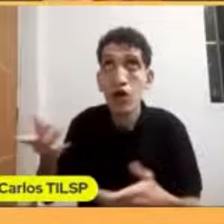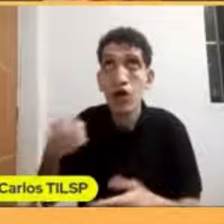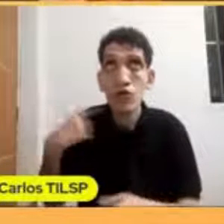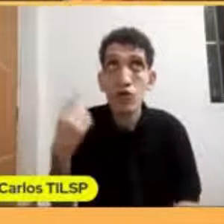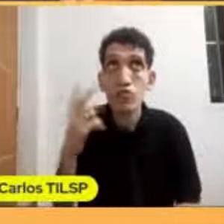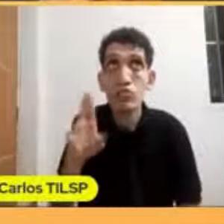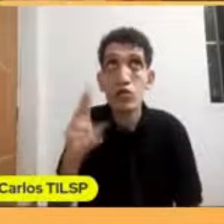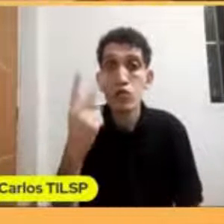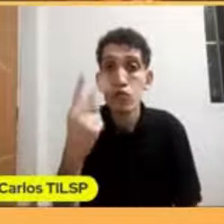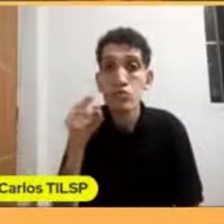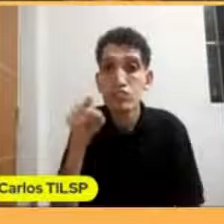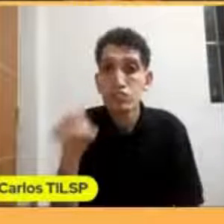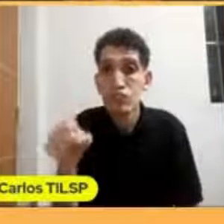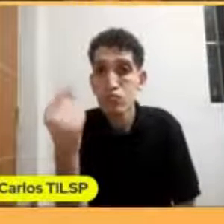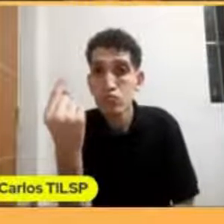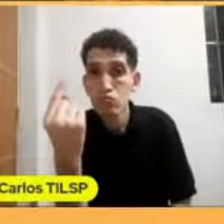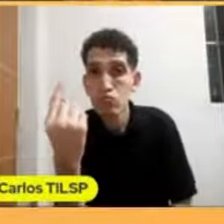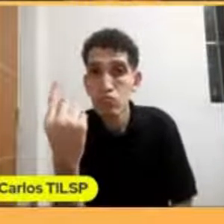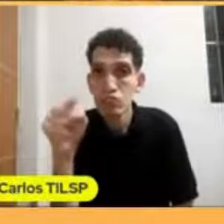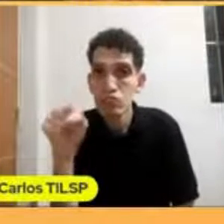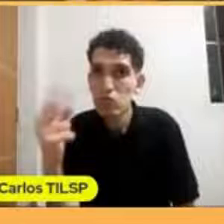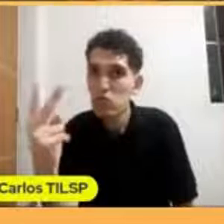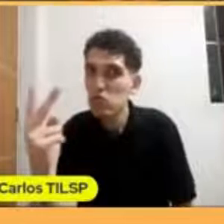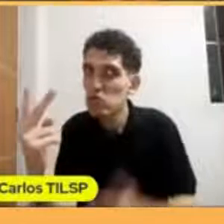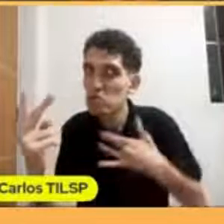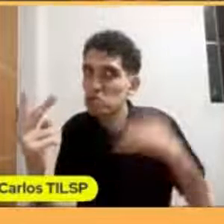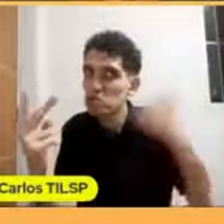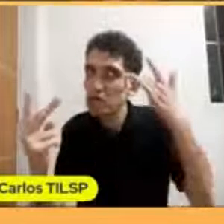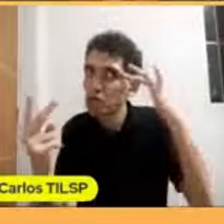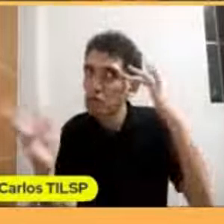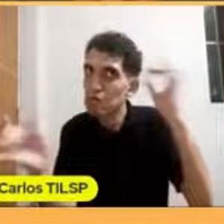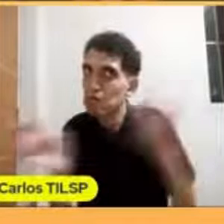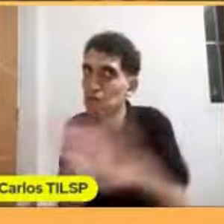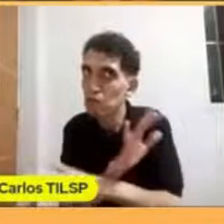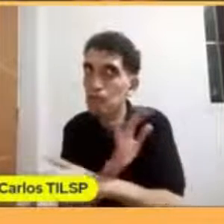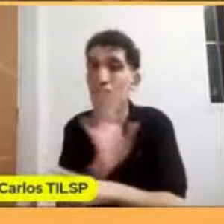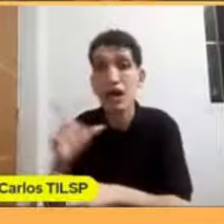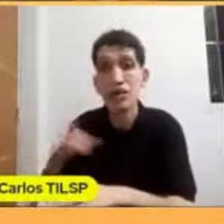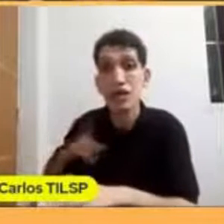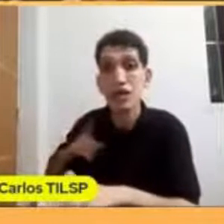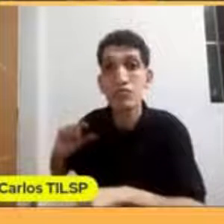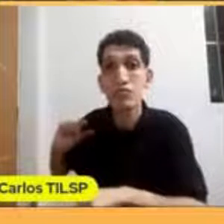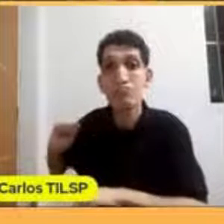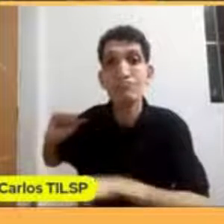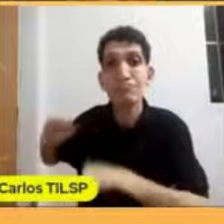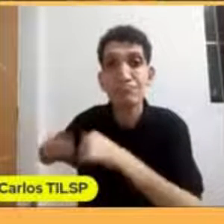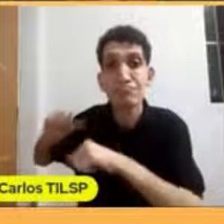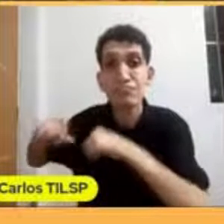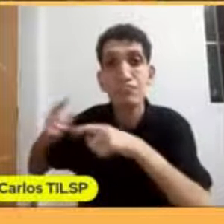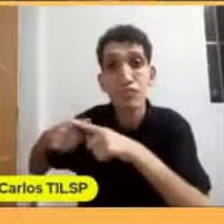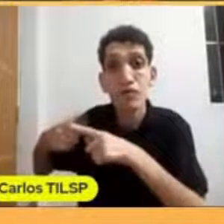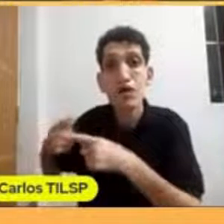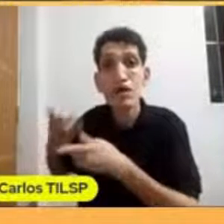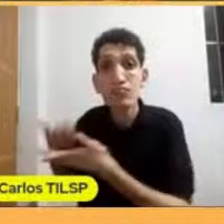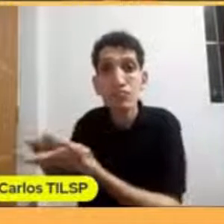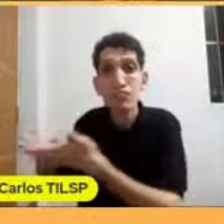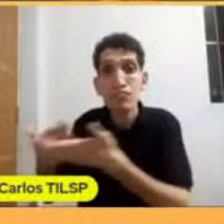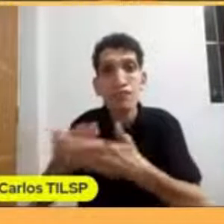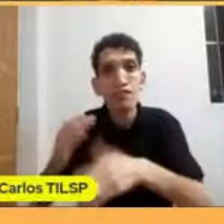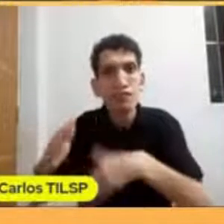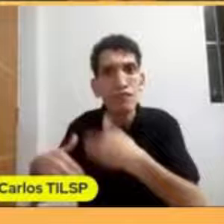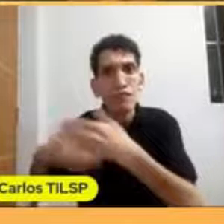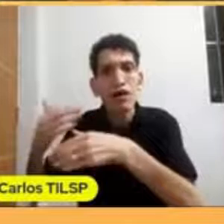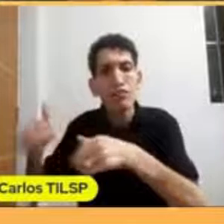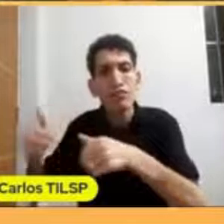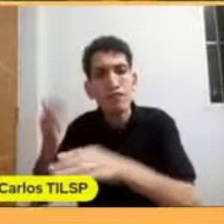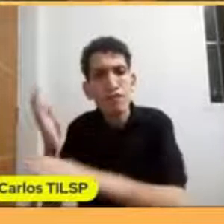já é 2.1, não sei se já o 2.2 ele já está em vigor. Mas a gente sempre tem que